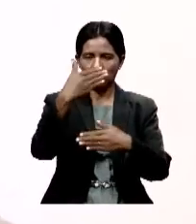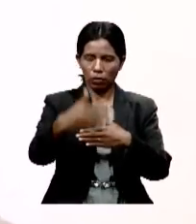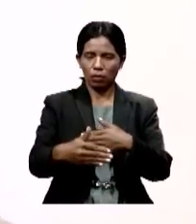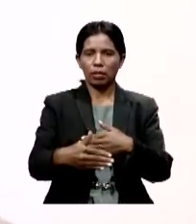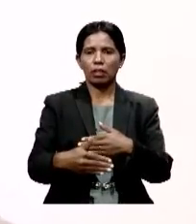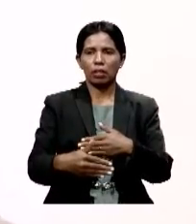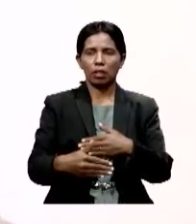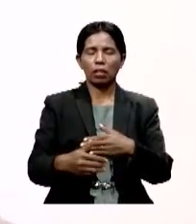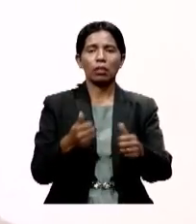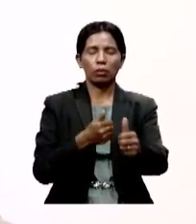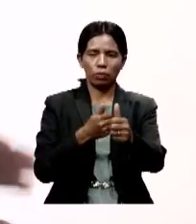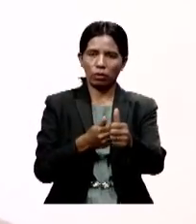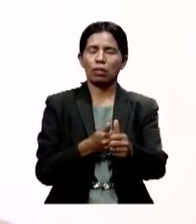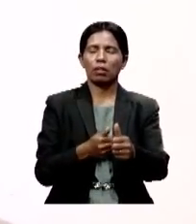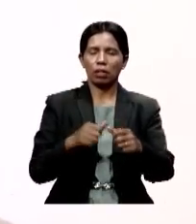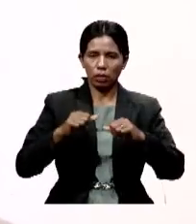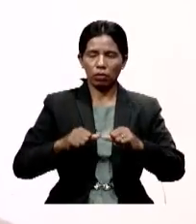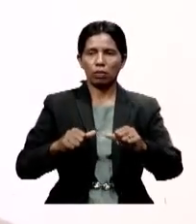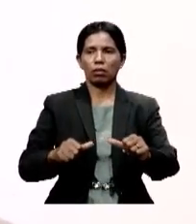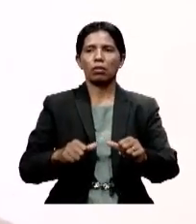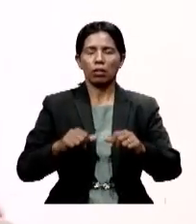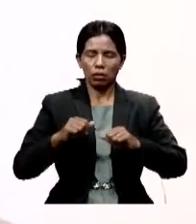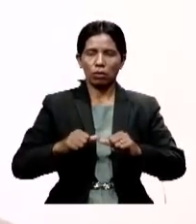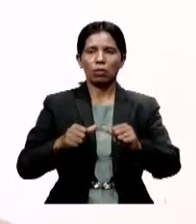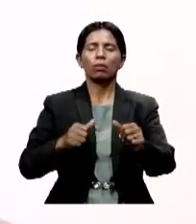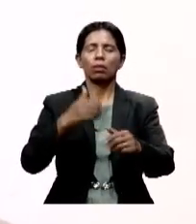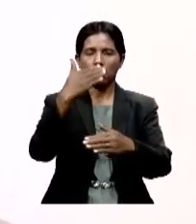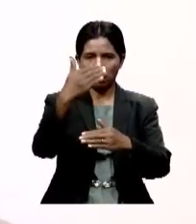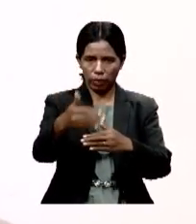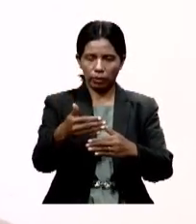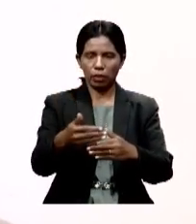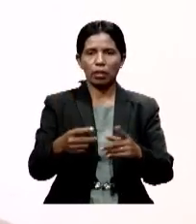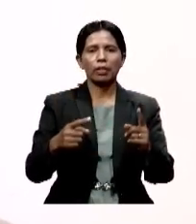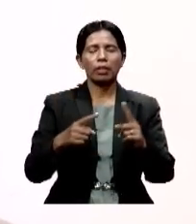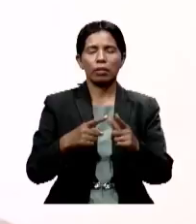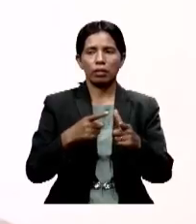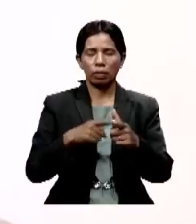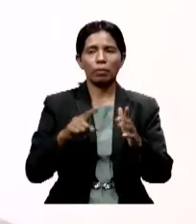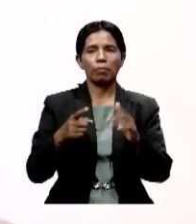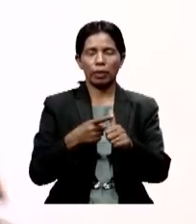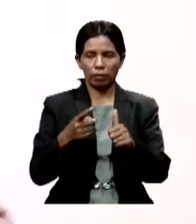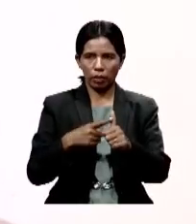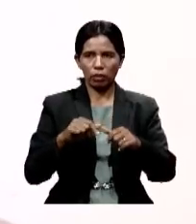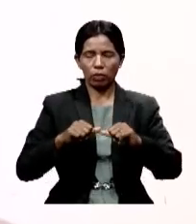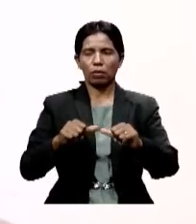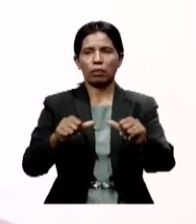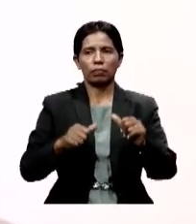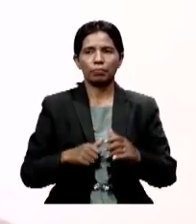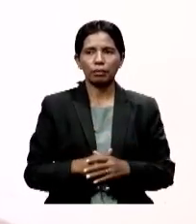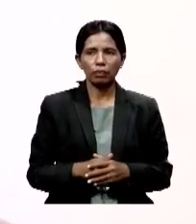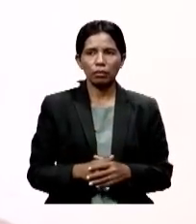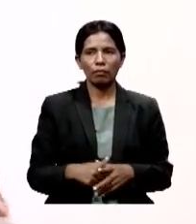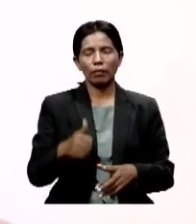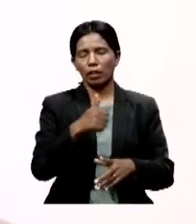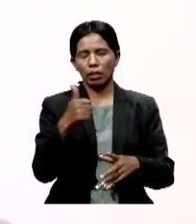nia continua. Ida lawala toya klara nia continua ba. Ida poi mak inisia nia continua ba. Ida sidau